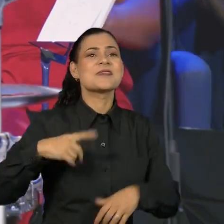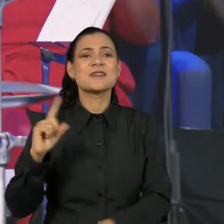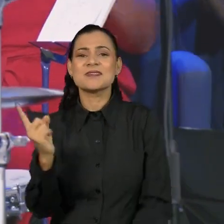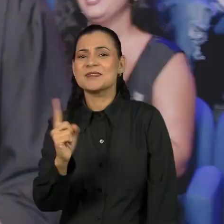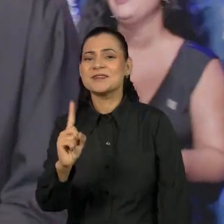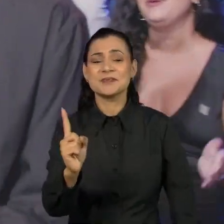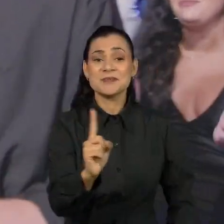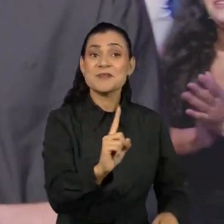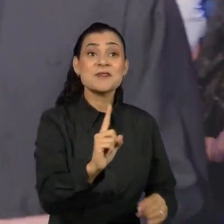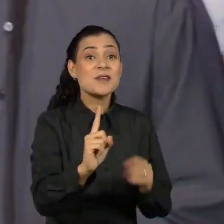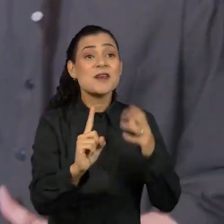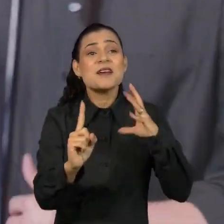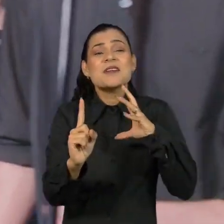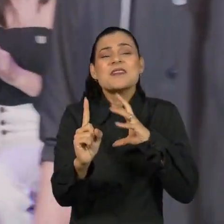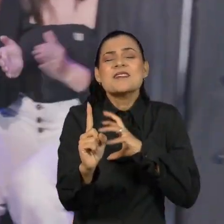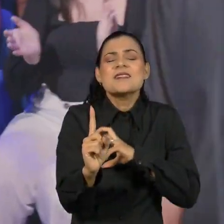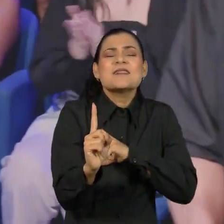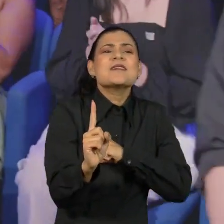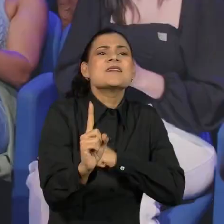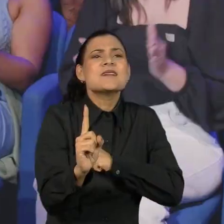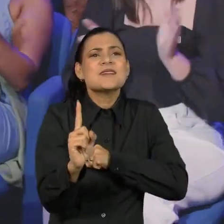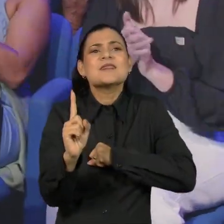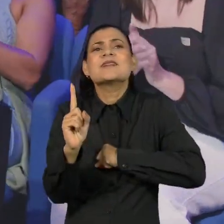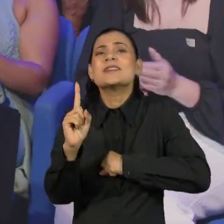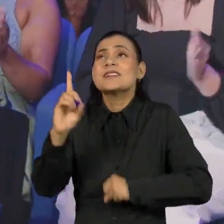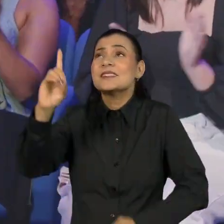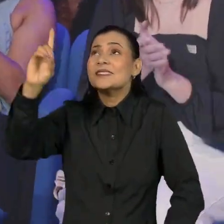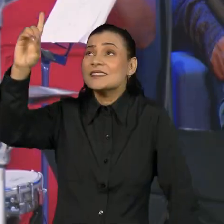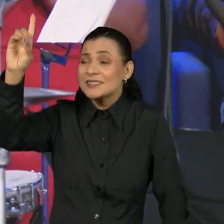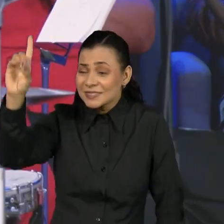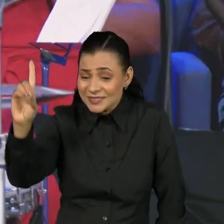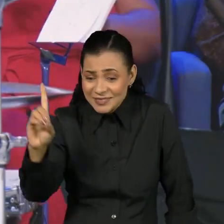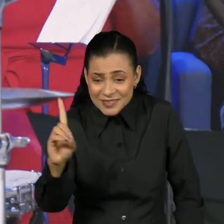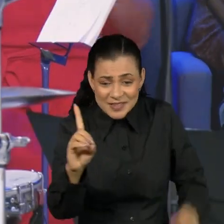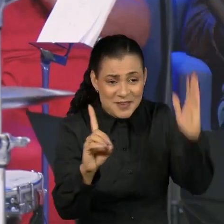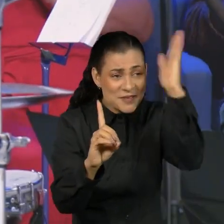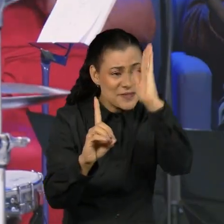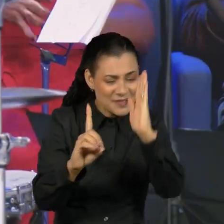do meu amor, terra de nosso Senhor.